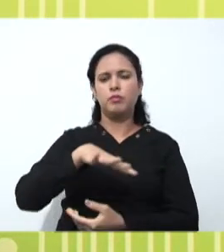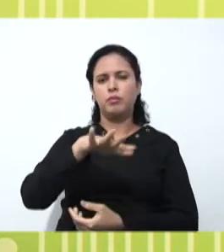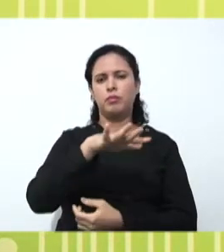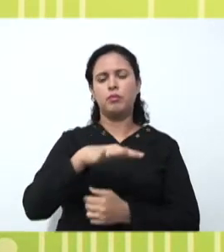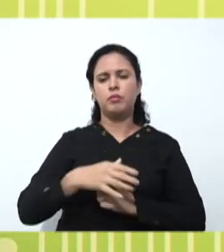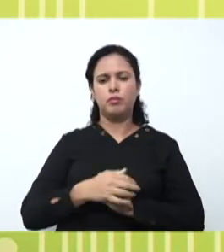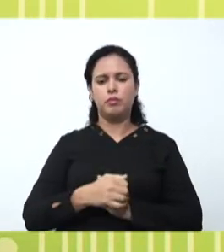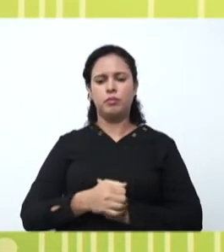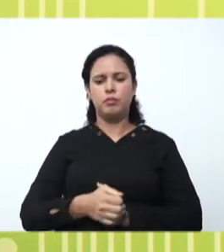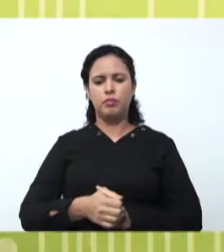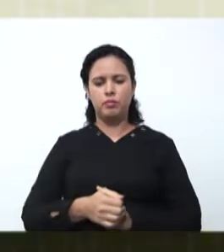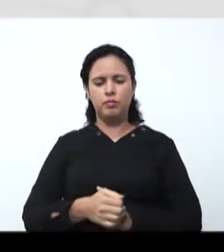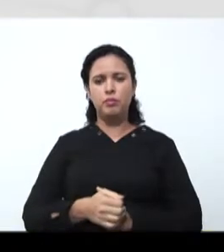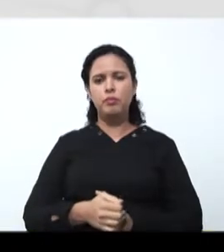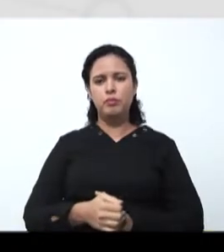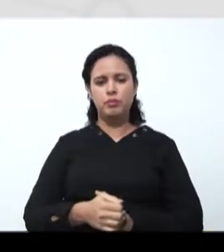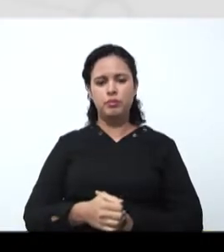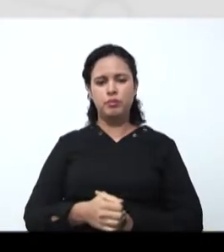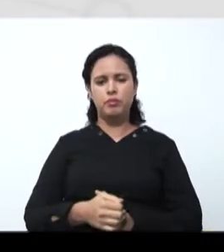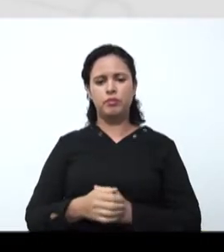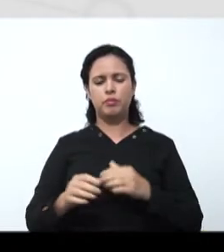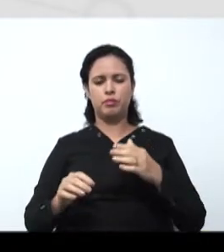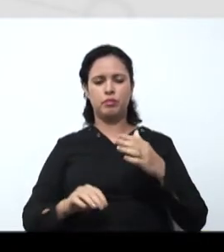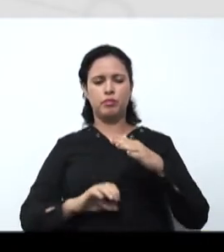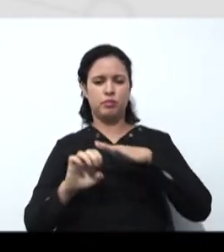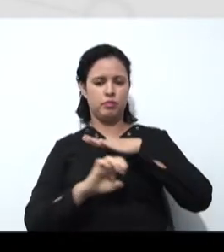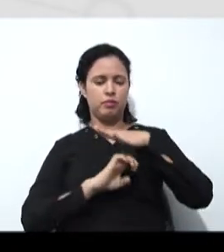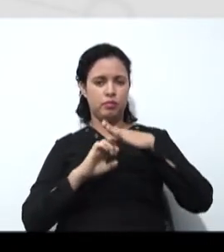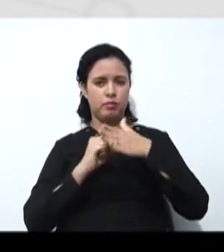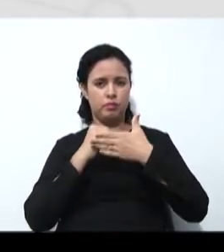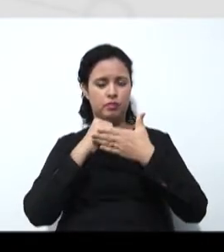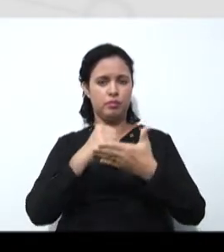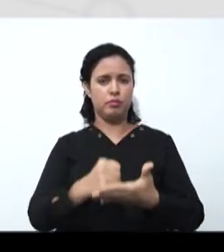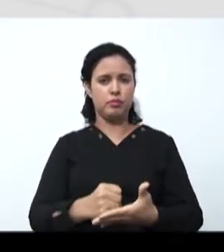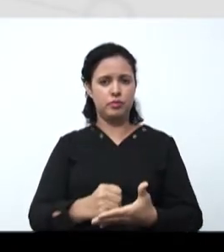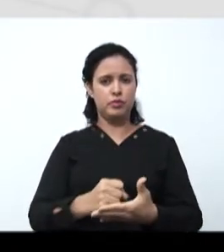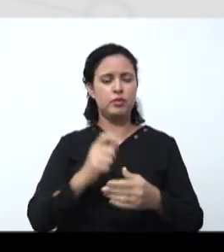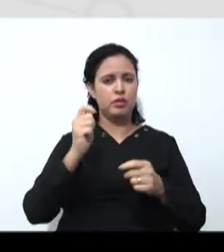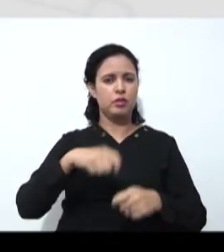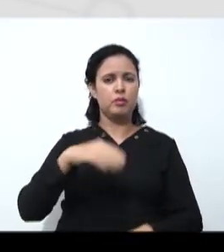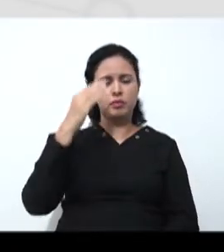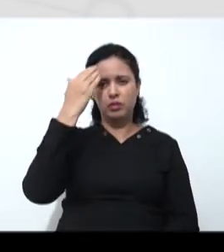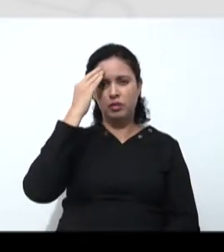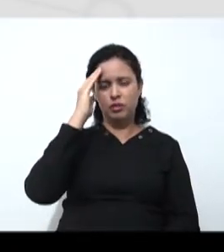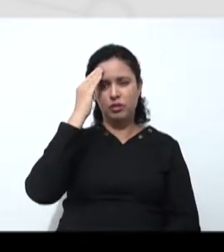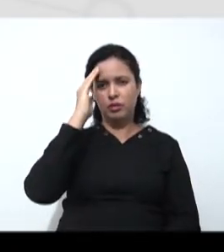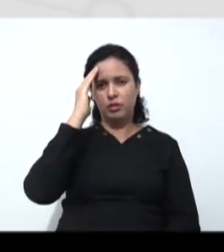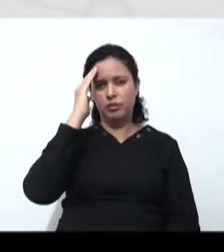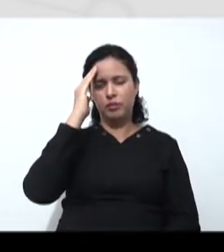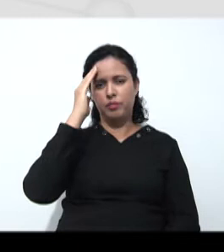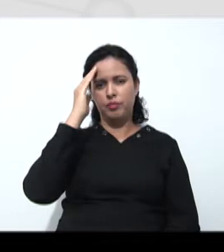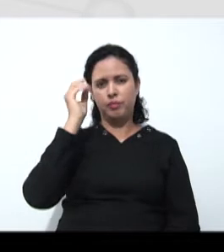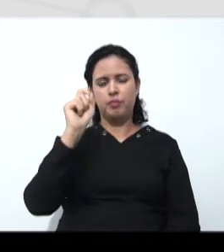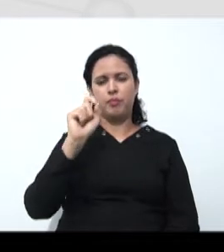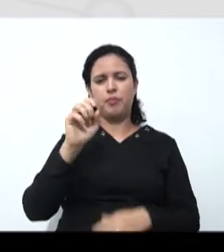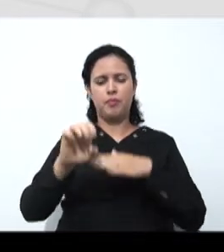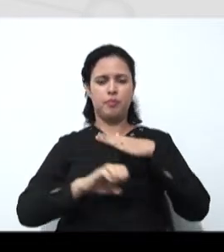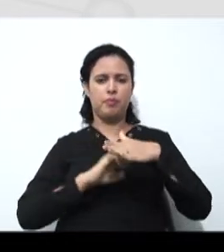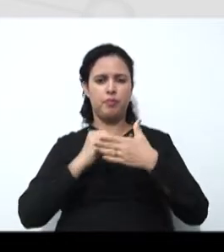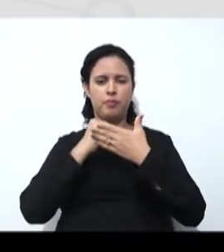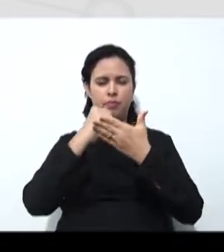regionalizado. Já a empresa prestadora de serviço, a gente pode compreender ela como uma empresa que oferece o quê? Atividades,